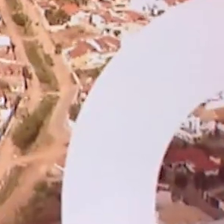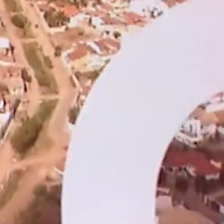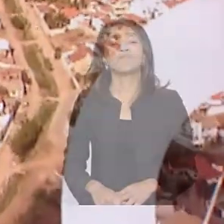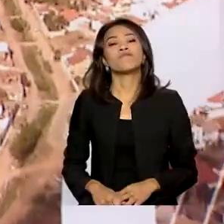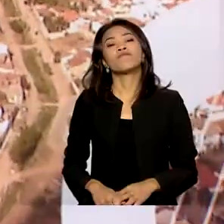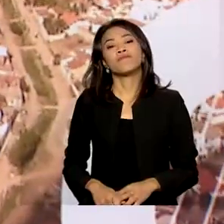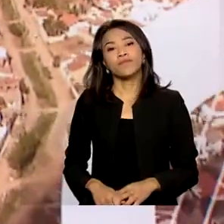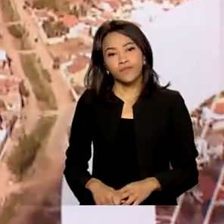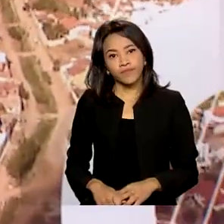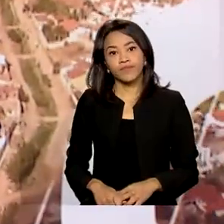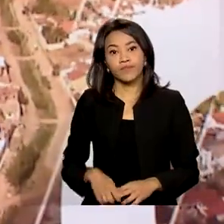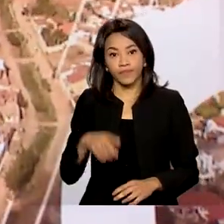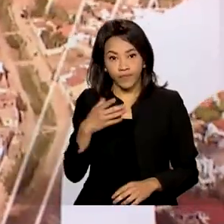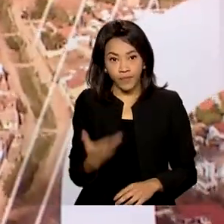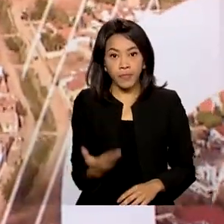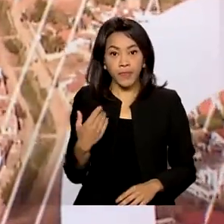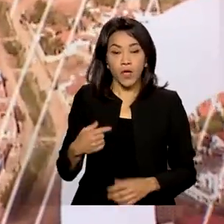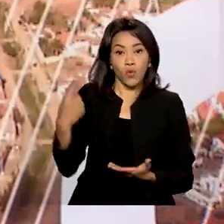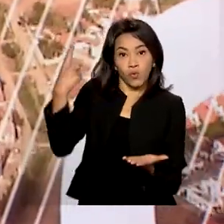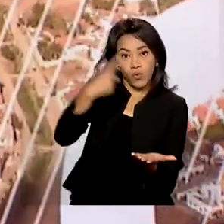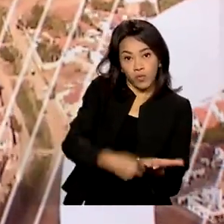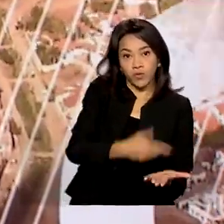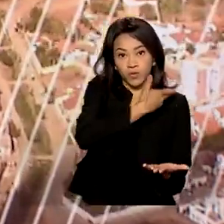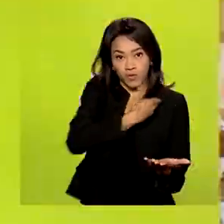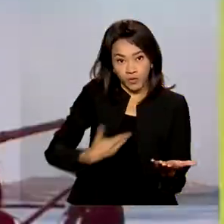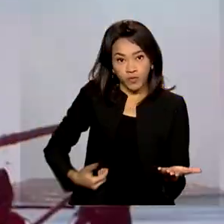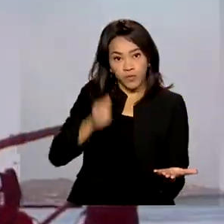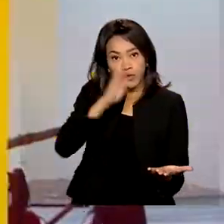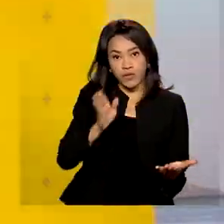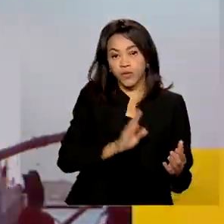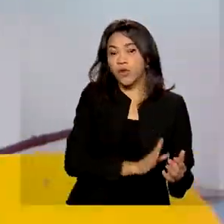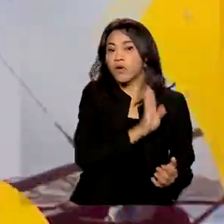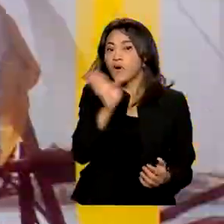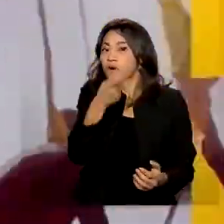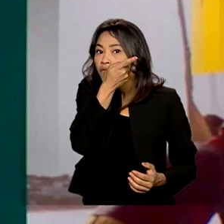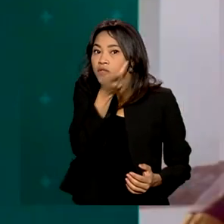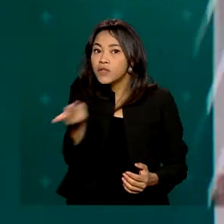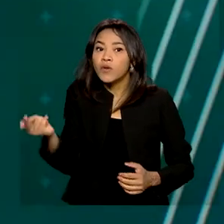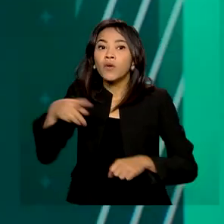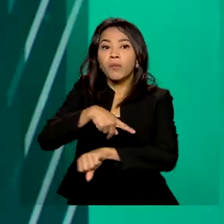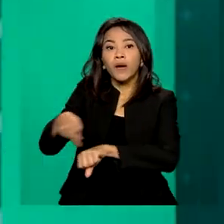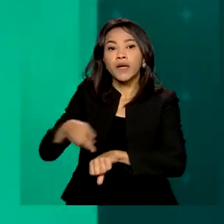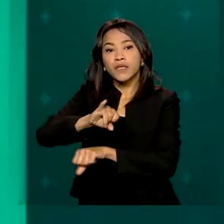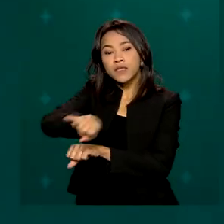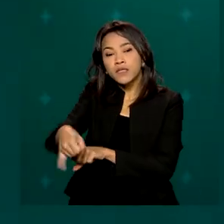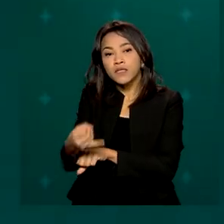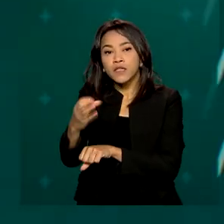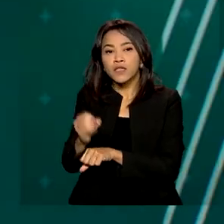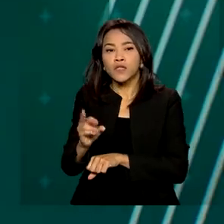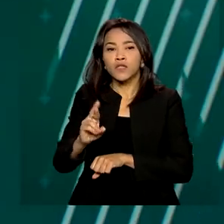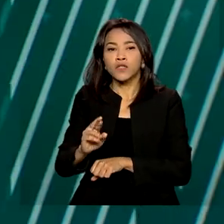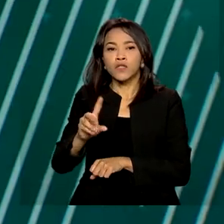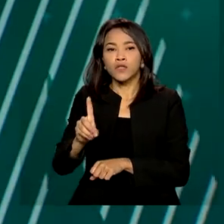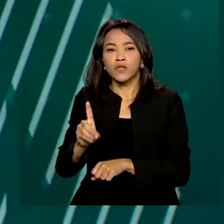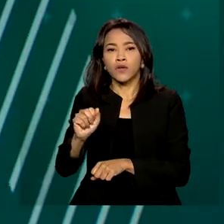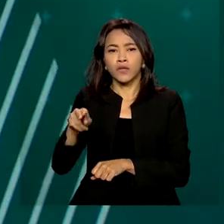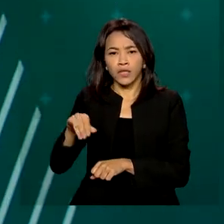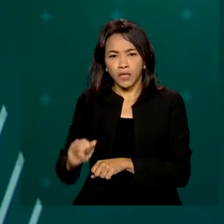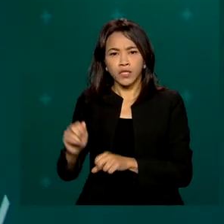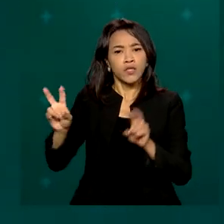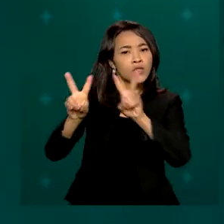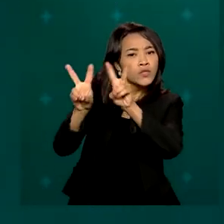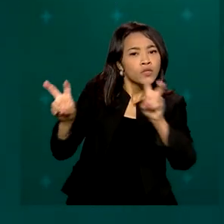a omissão do governo brasileiro visitou a Jordânia neste domingo para discutir a venda de fertilizantes à base de